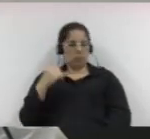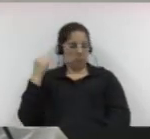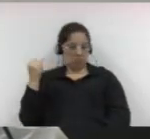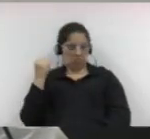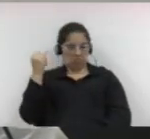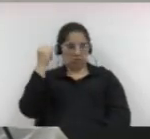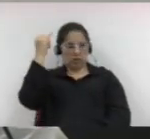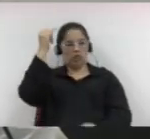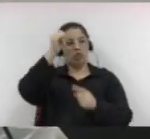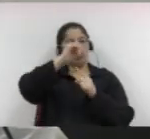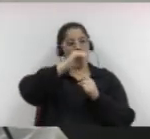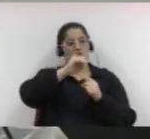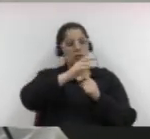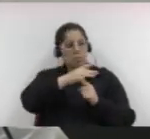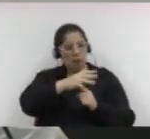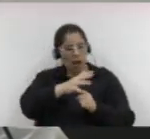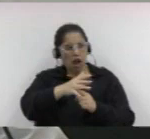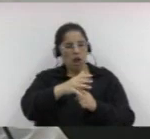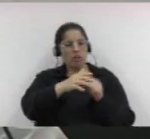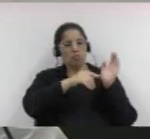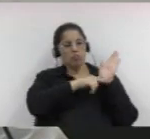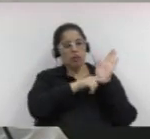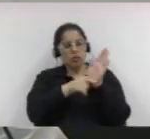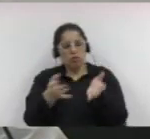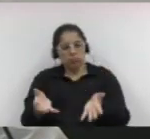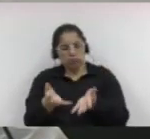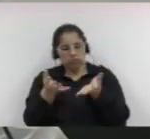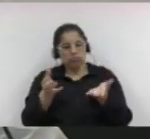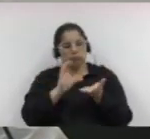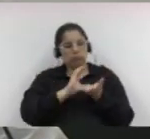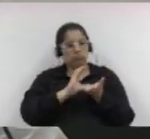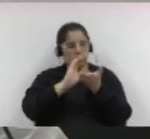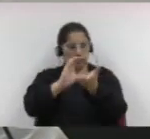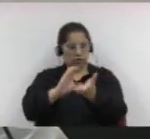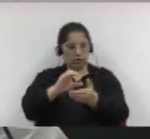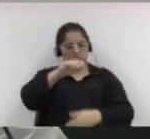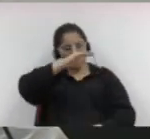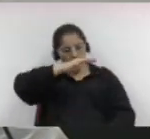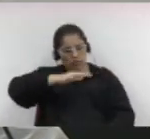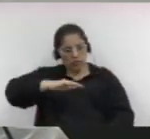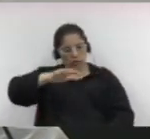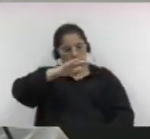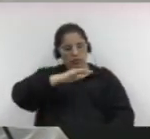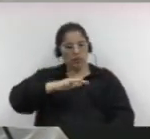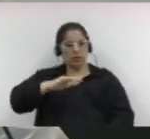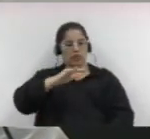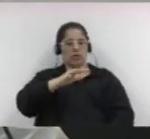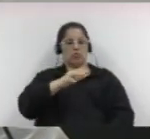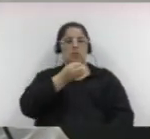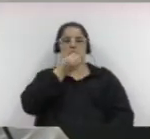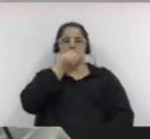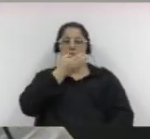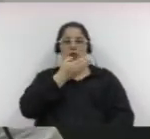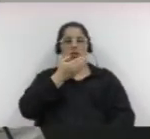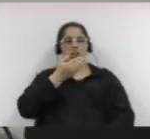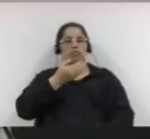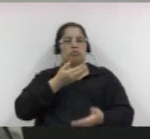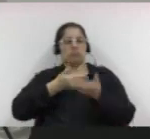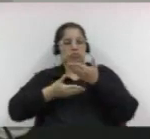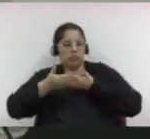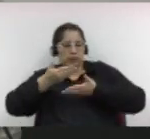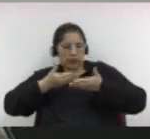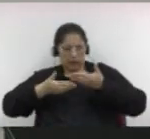aparelho que está sendo investido para que aquela região seja assistida assim como as demais regiões da nossa